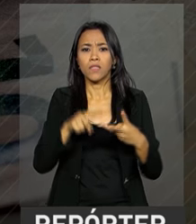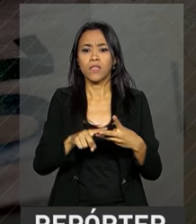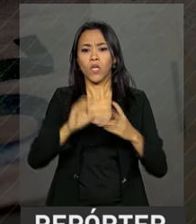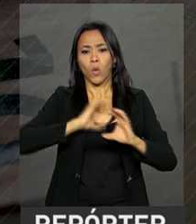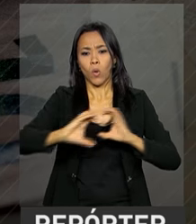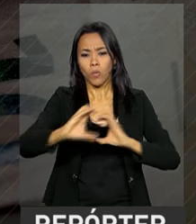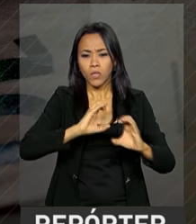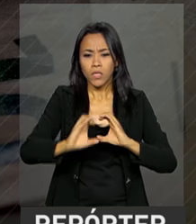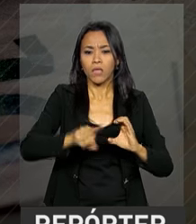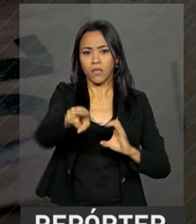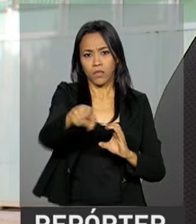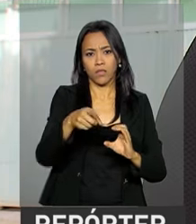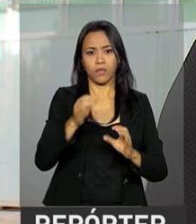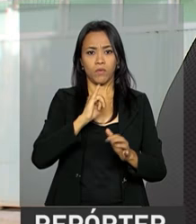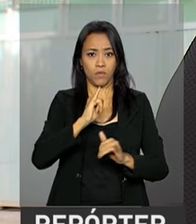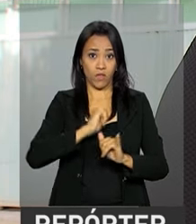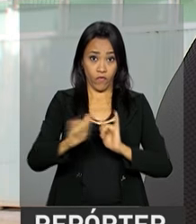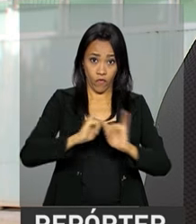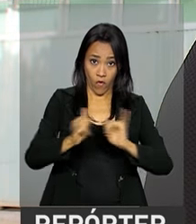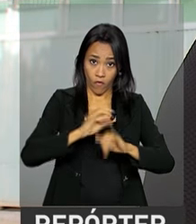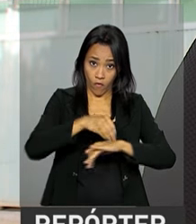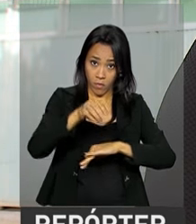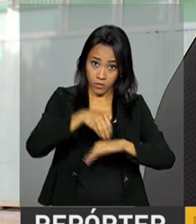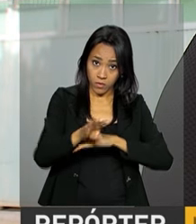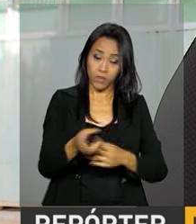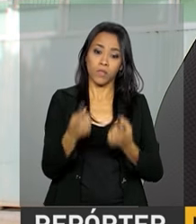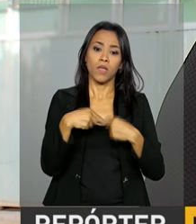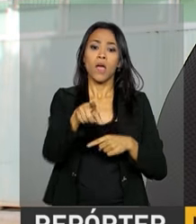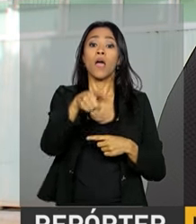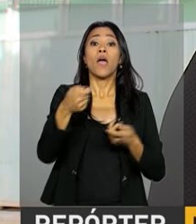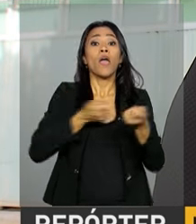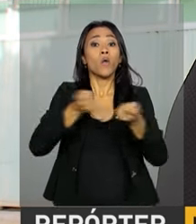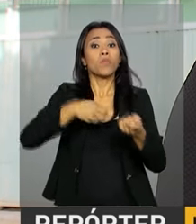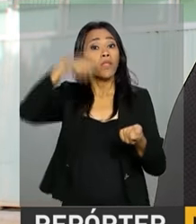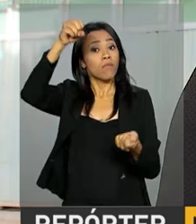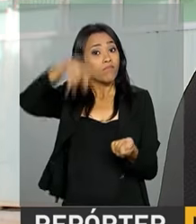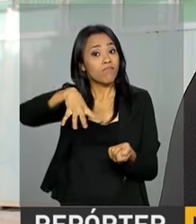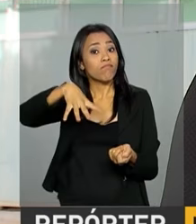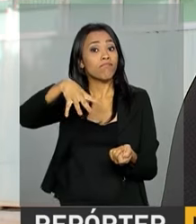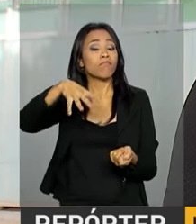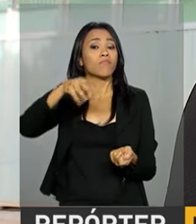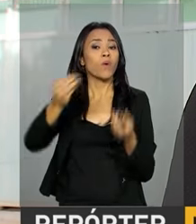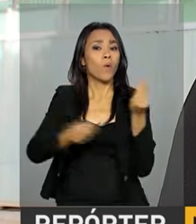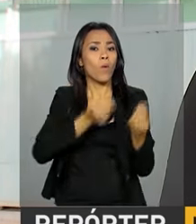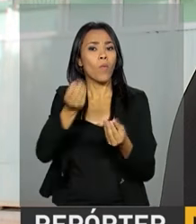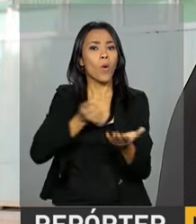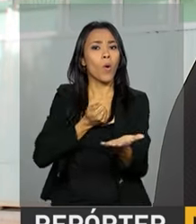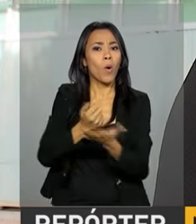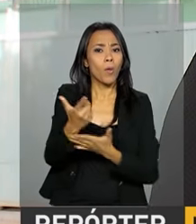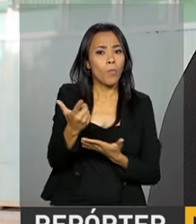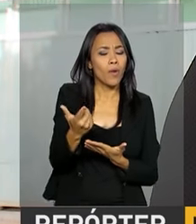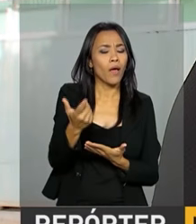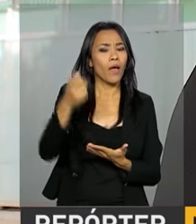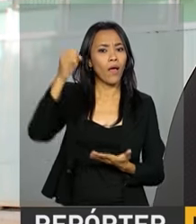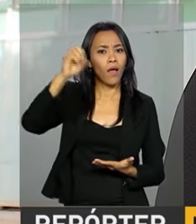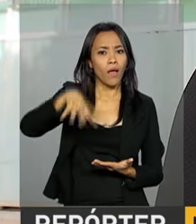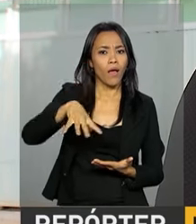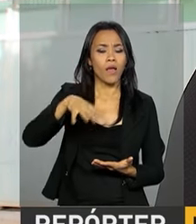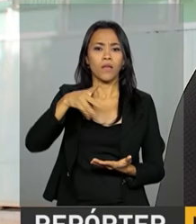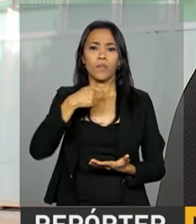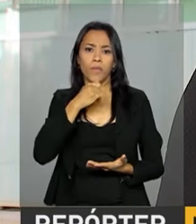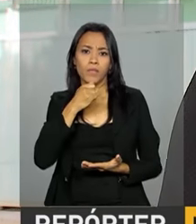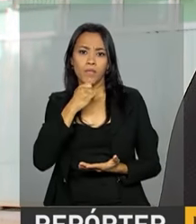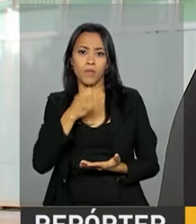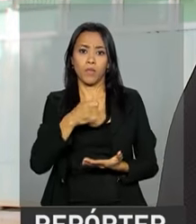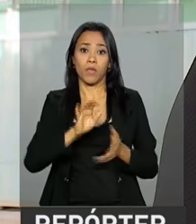comunicação e processamento de dados. Para economizar na conta de luz, o governo vai mudar a forma de comprar energia elétrica. Em vez de